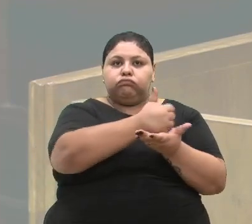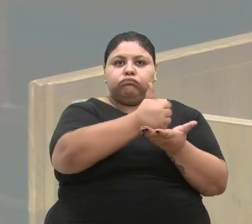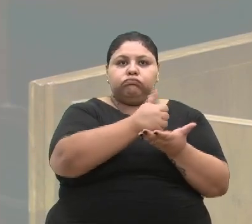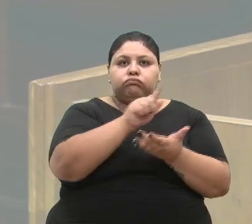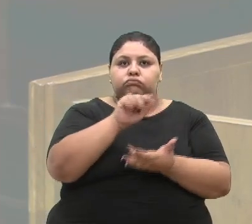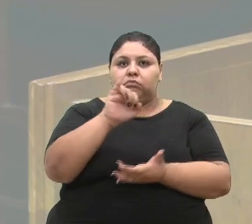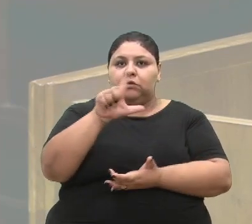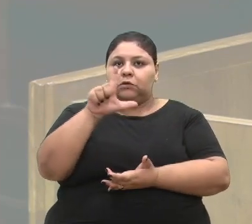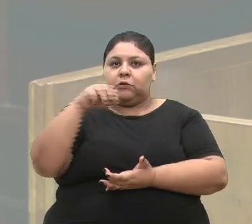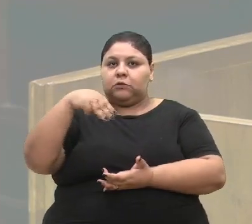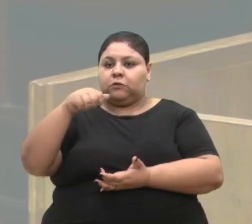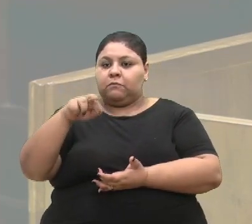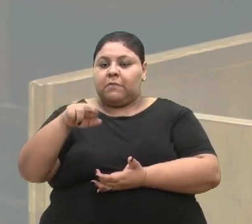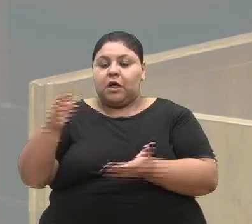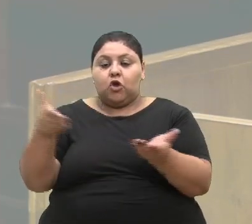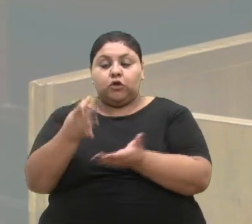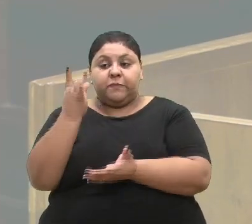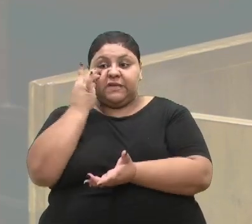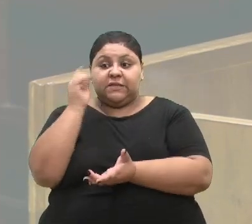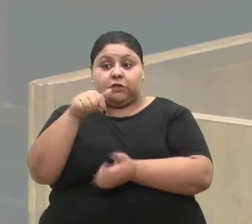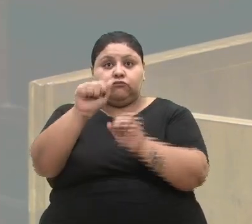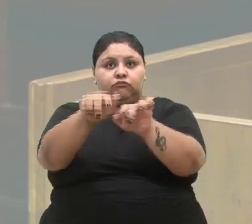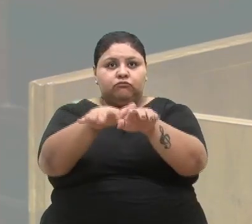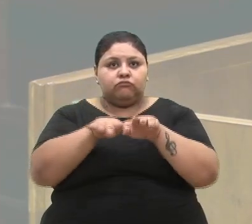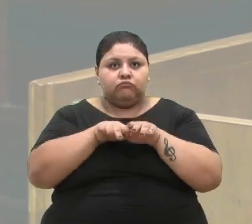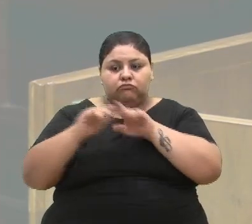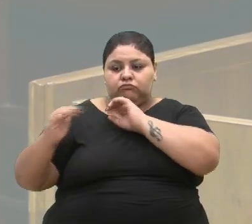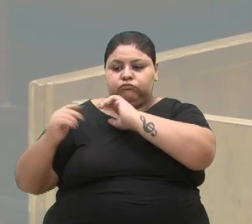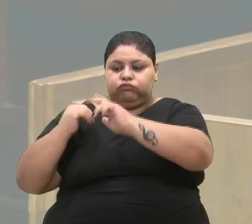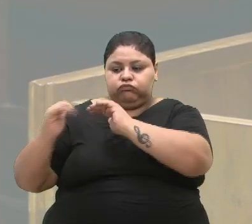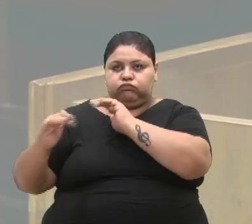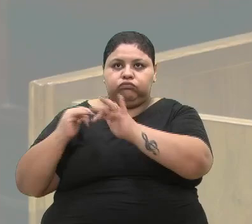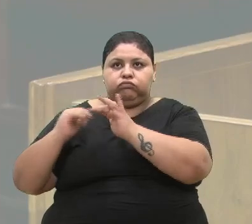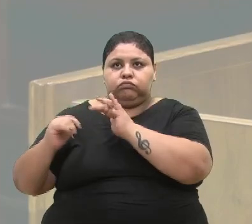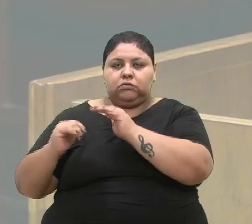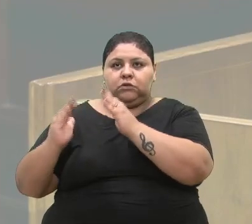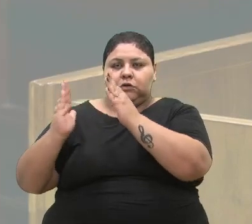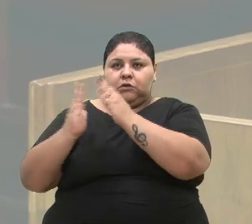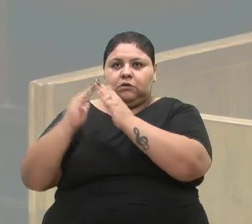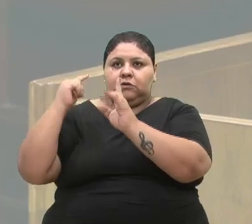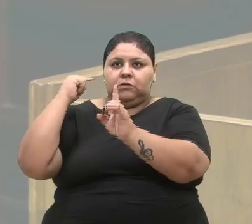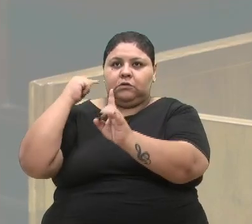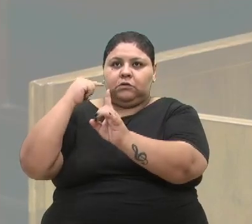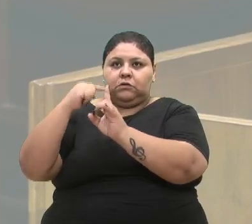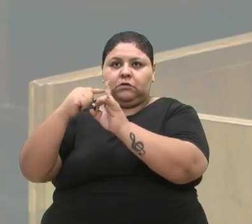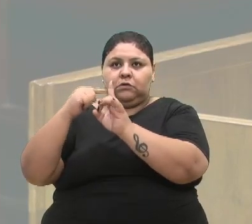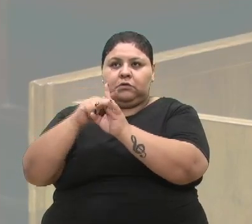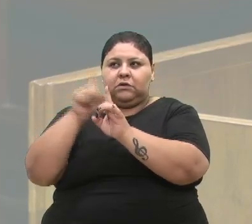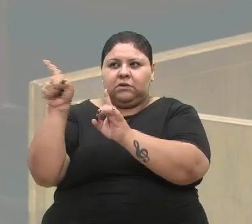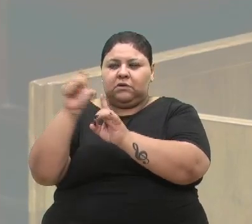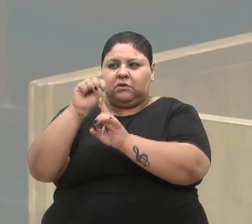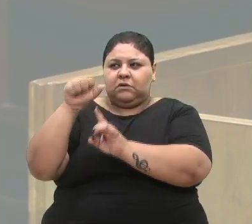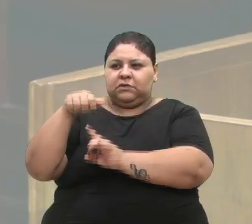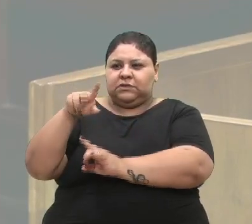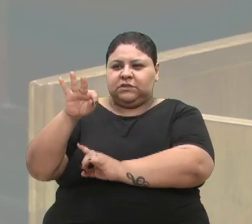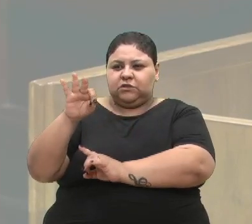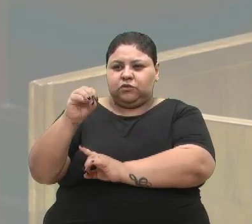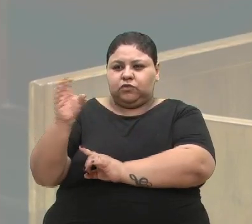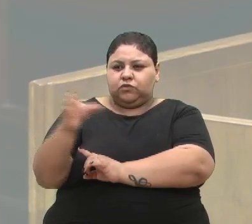Gilmar, que está aí também, no movimento da igreja lá do Santo Antônio. Obrigado pela